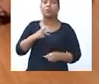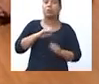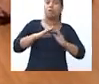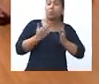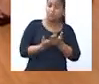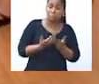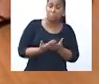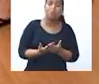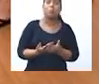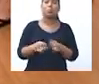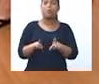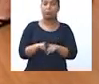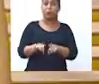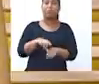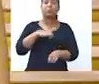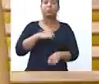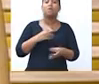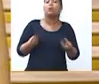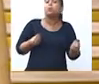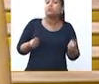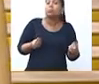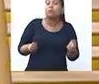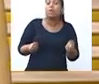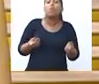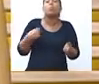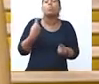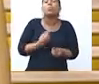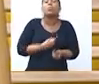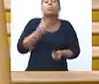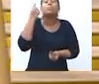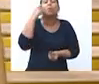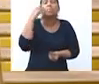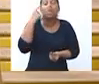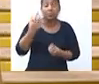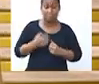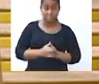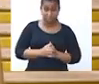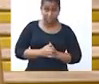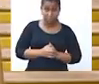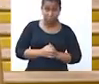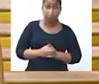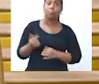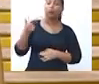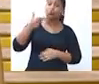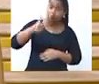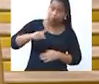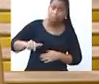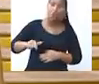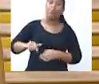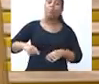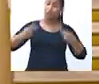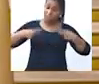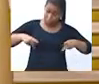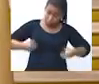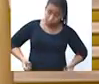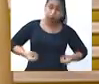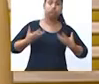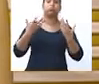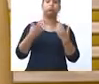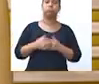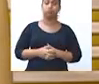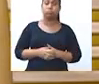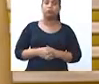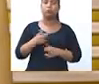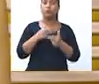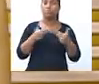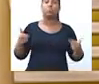agora. Exatamente, né? E como é que a gente pensa nessas coisas, né? Porque, de novo, questão da naturalização. A gente fala, mas precisa falar